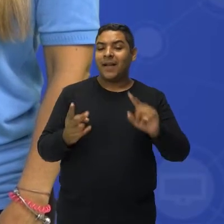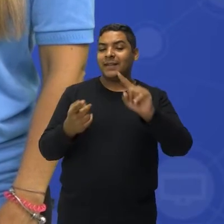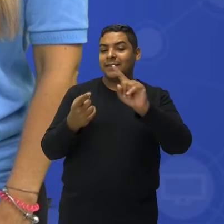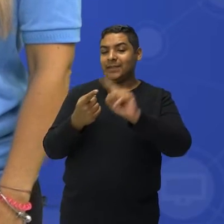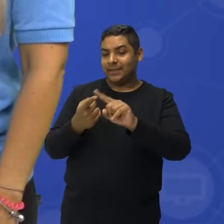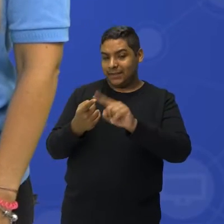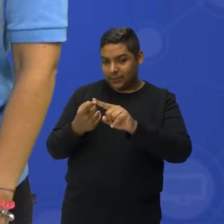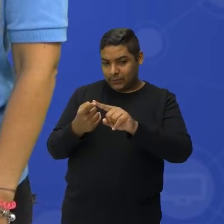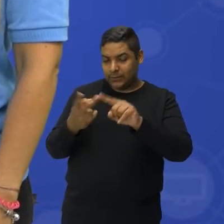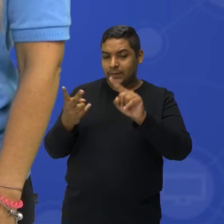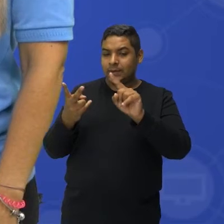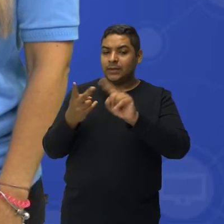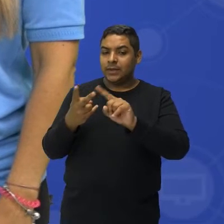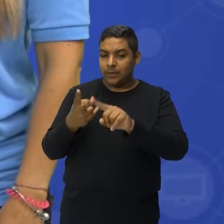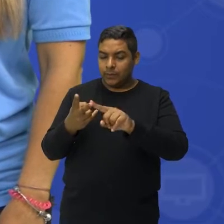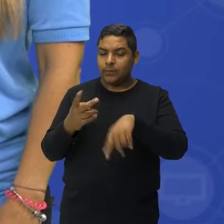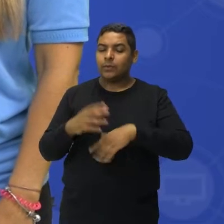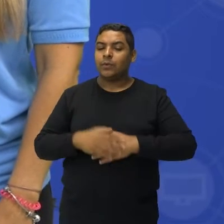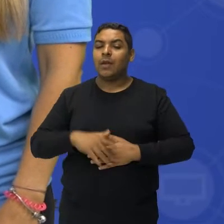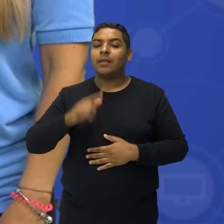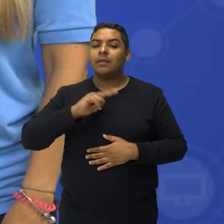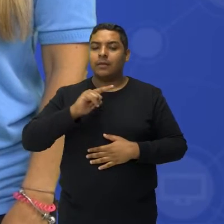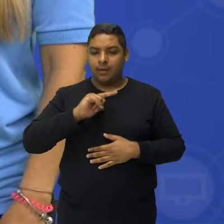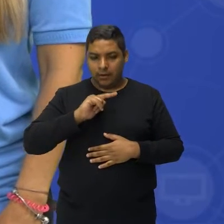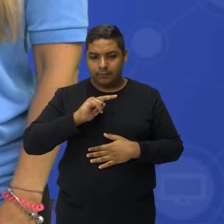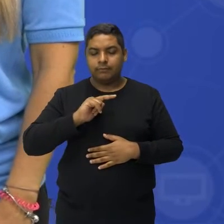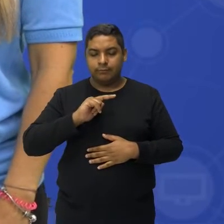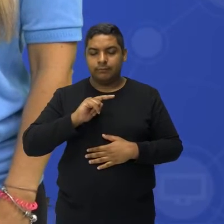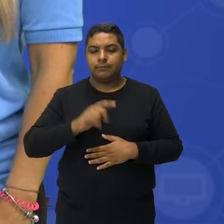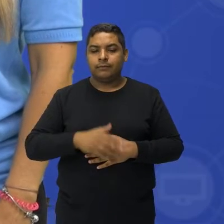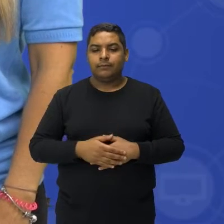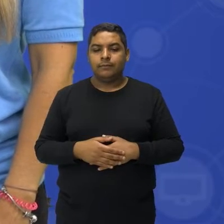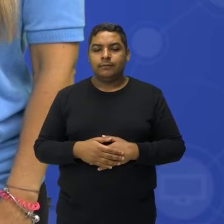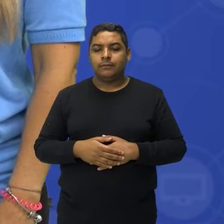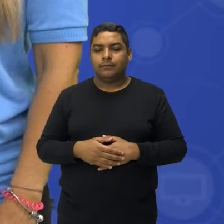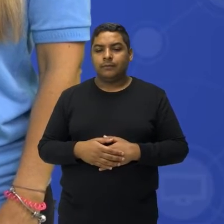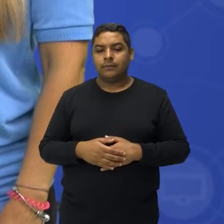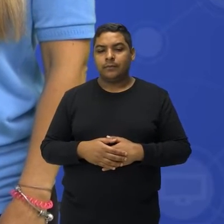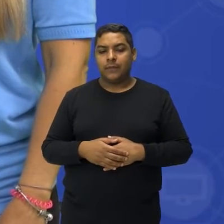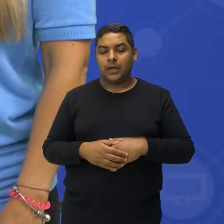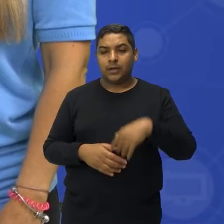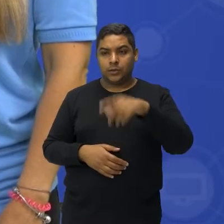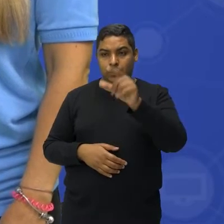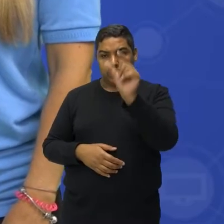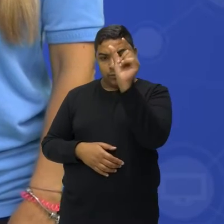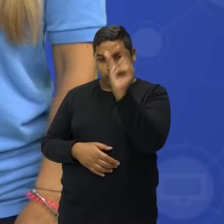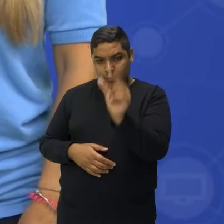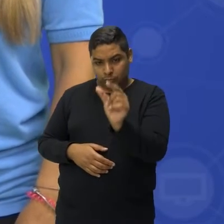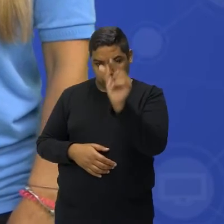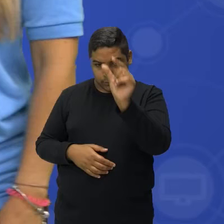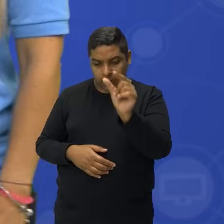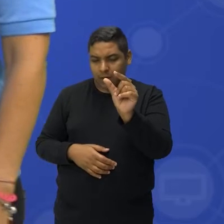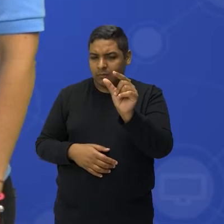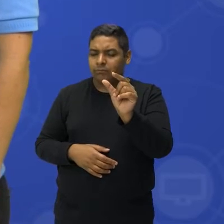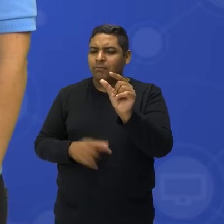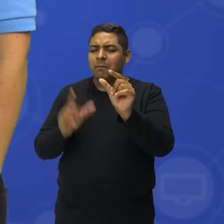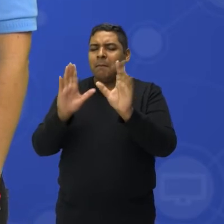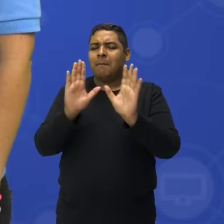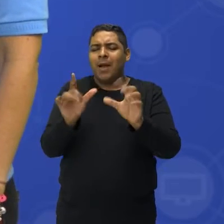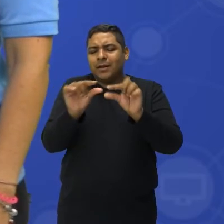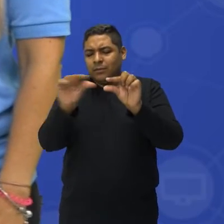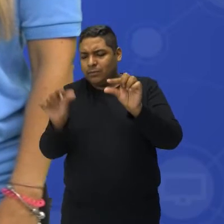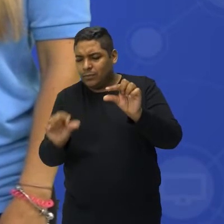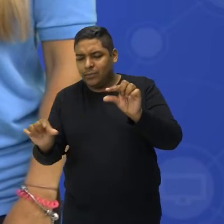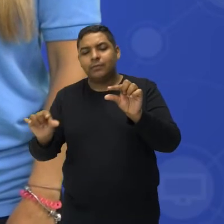segundo exemplo, o que a gente observa? Tem a dupla ligação, mas ela não está na ponta da cadeia, né? Ela está entre carbonos, ó, tem